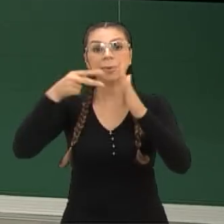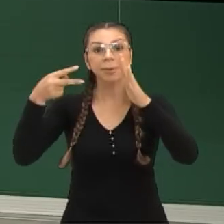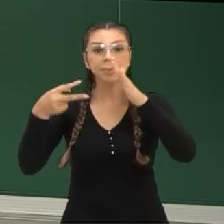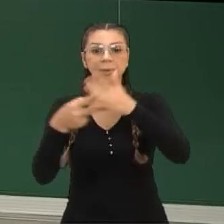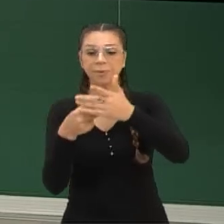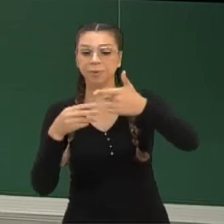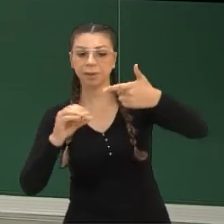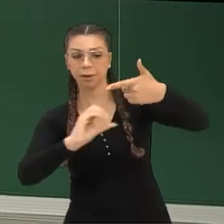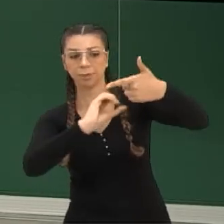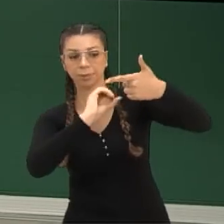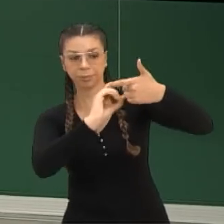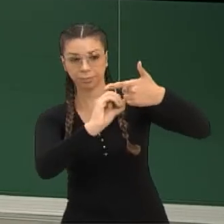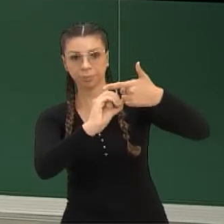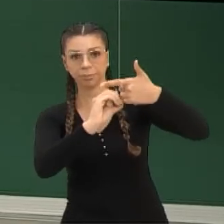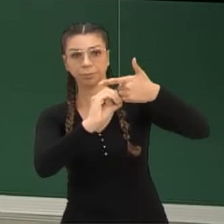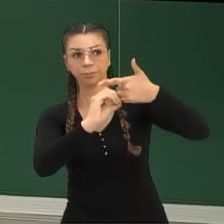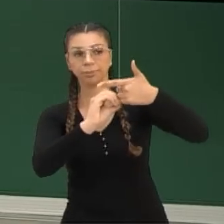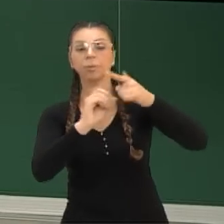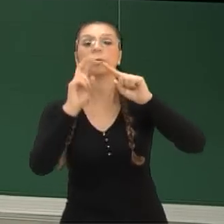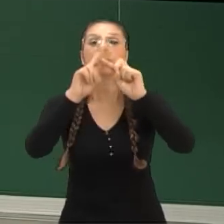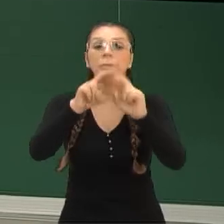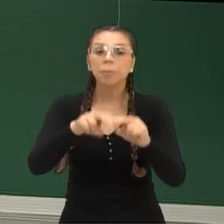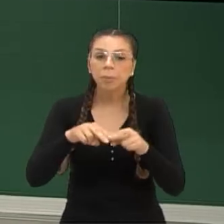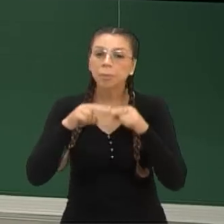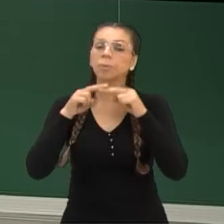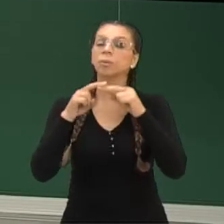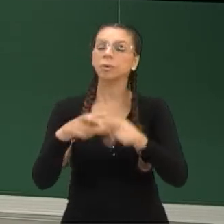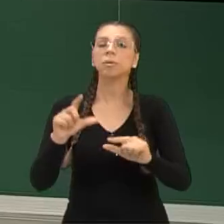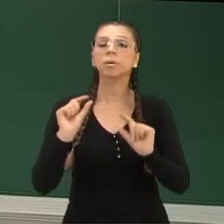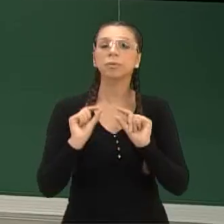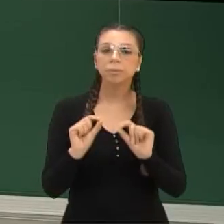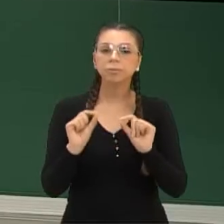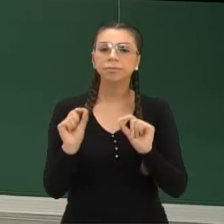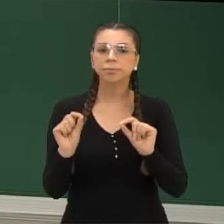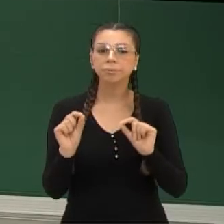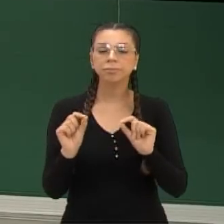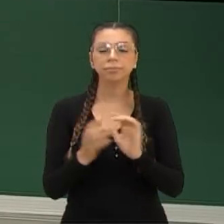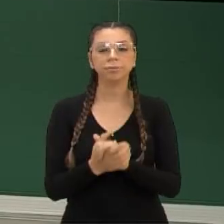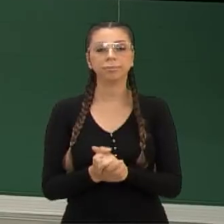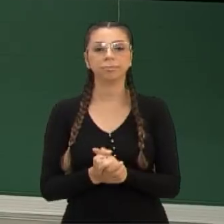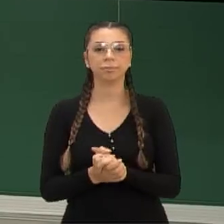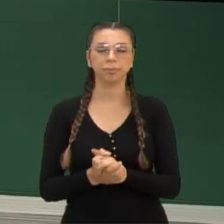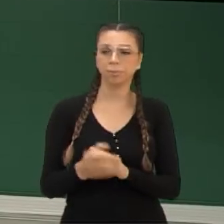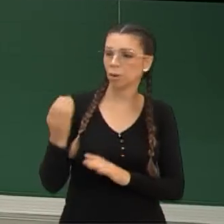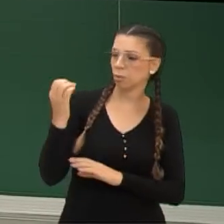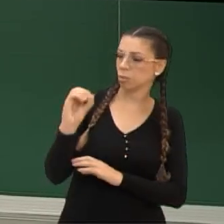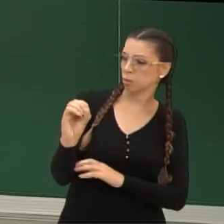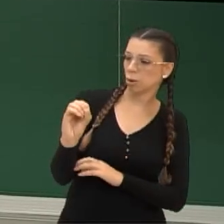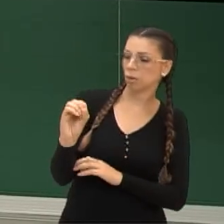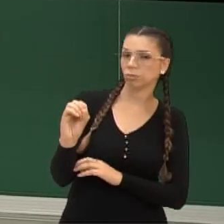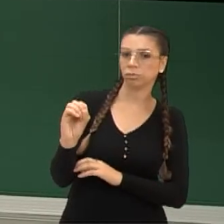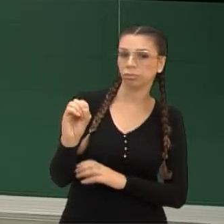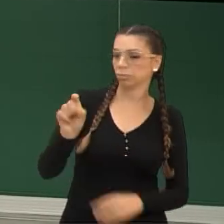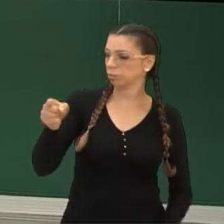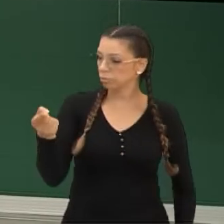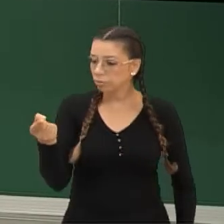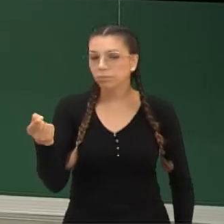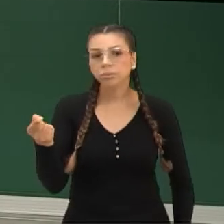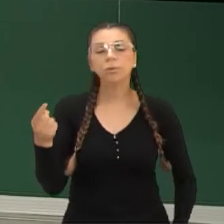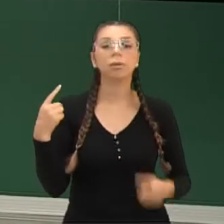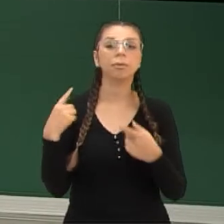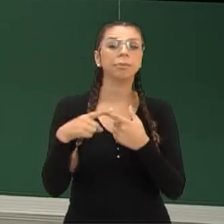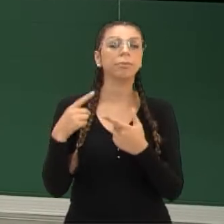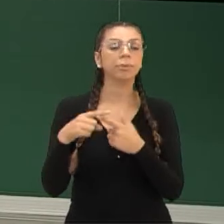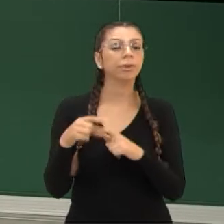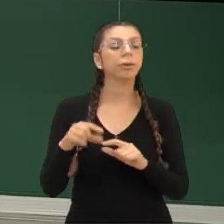inteira. Por isso que quando a gente tem aquela velha história, né? Coloca o 0, põe 0, por causa disso, porque a gente vai